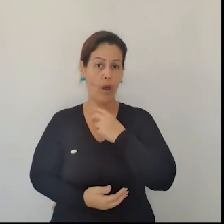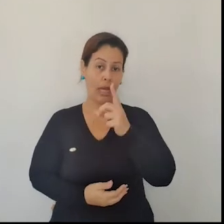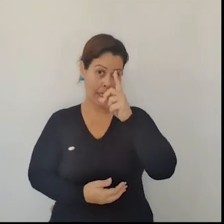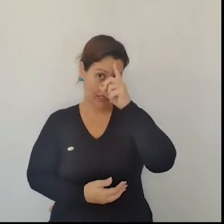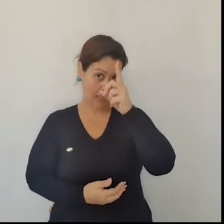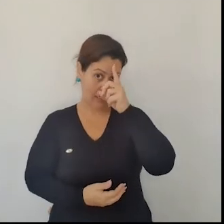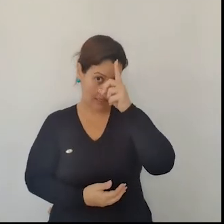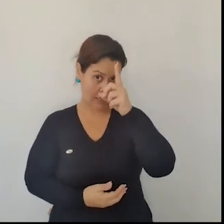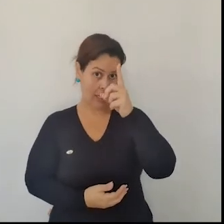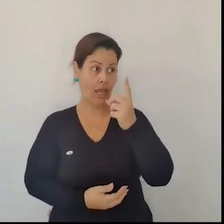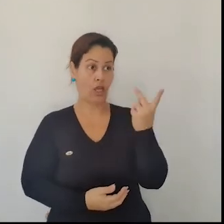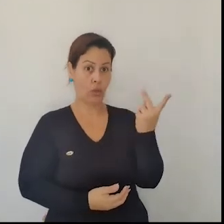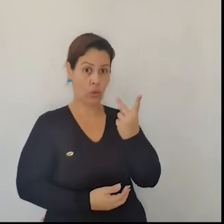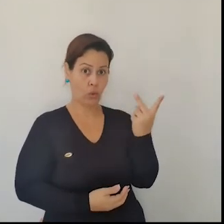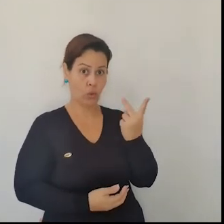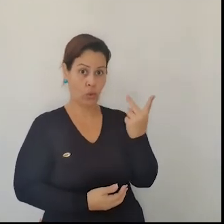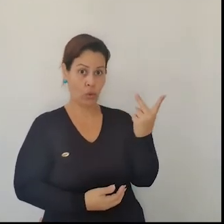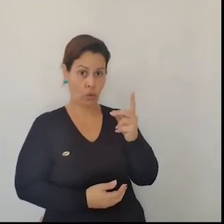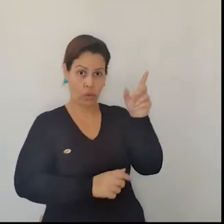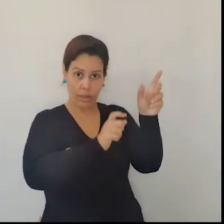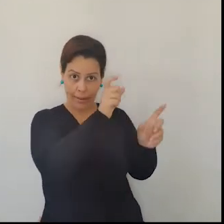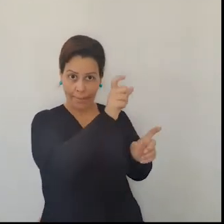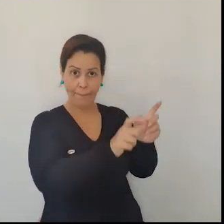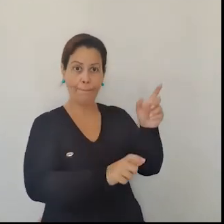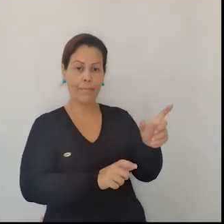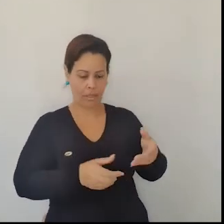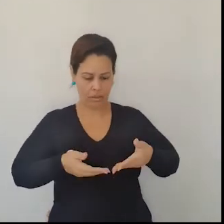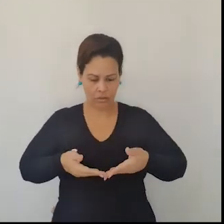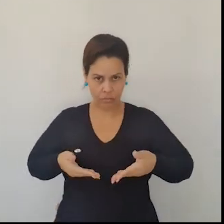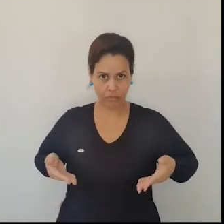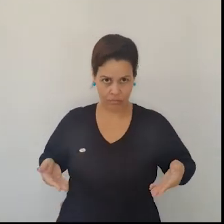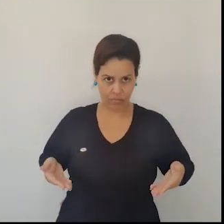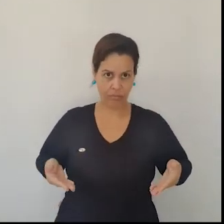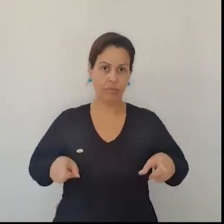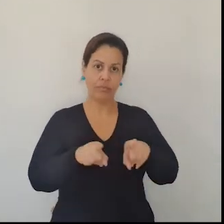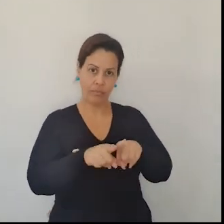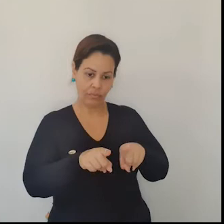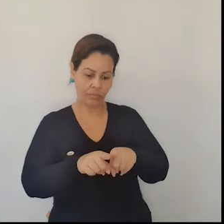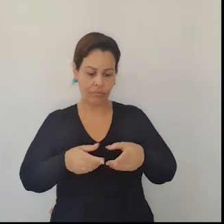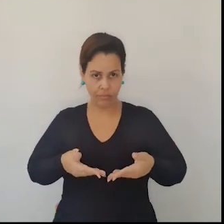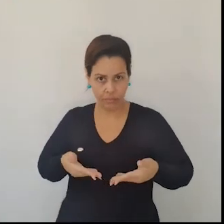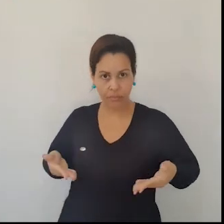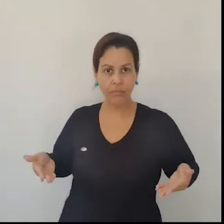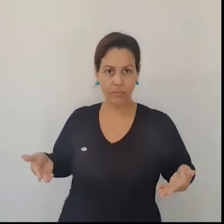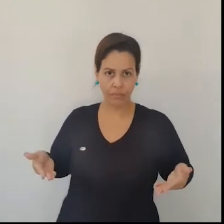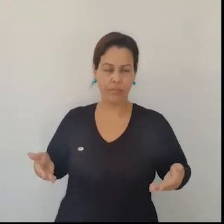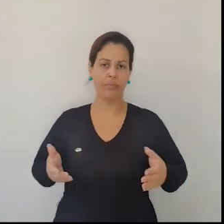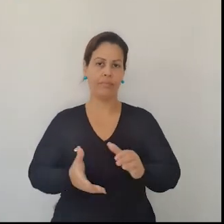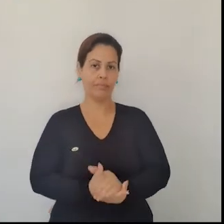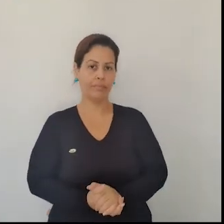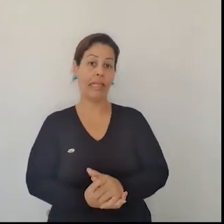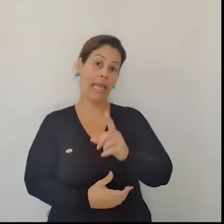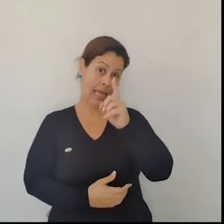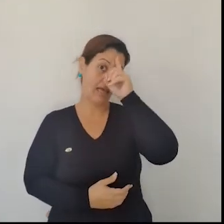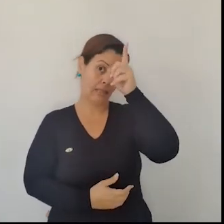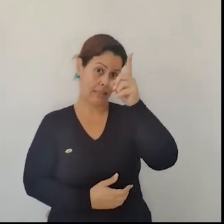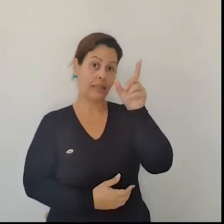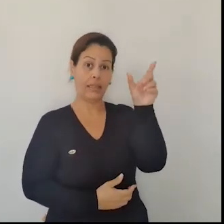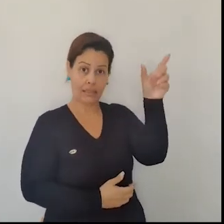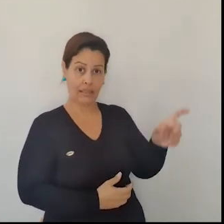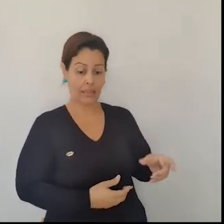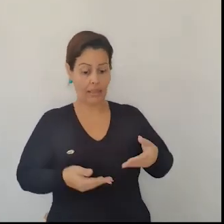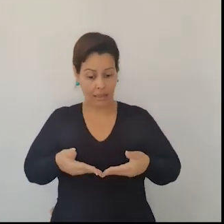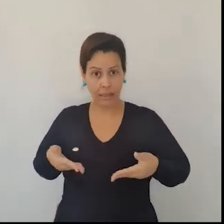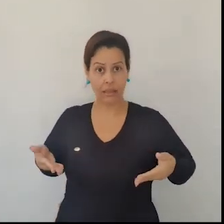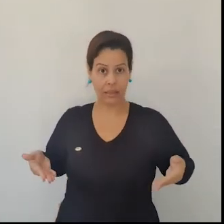indivisíveis. E essas foram as ideias de Demócrito, Leucipo, e a ideia de Demócrito, na